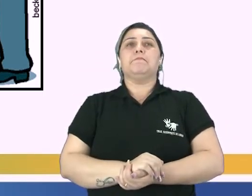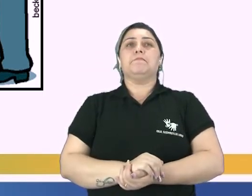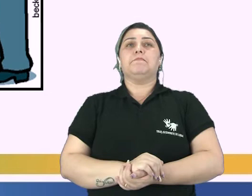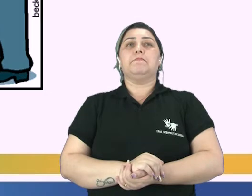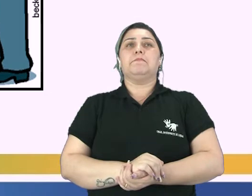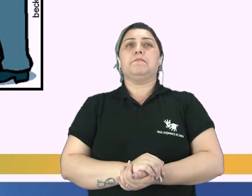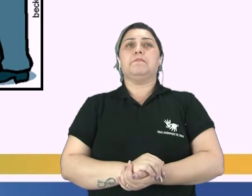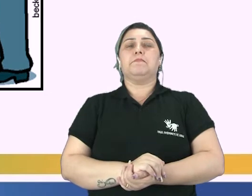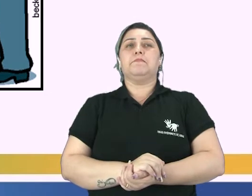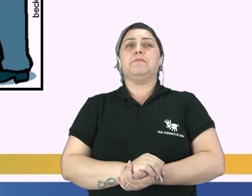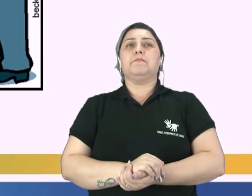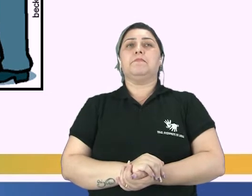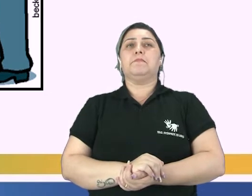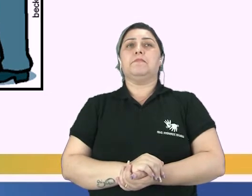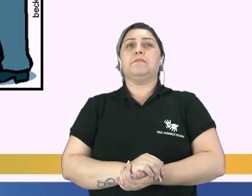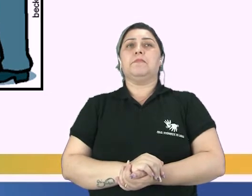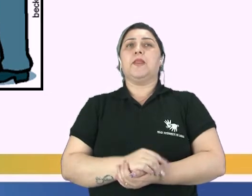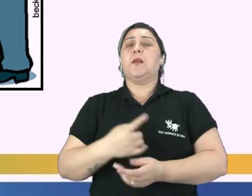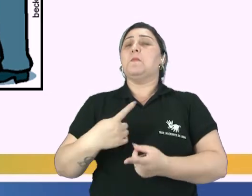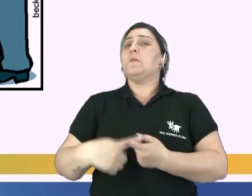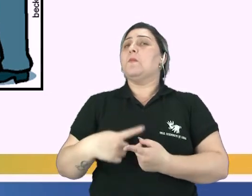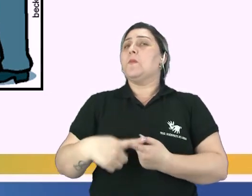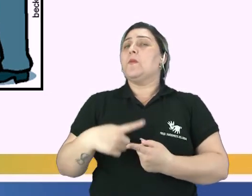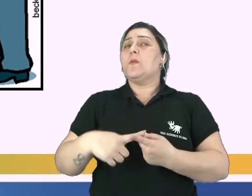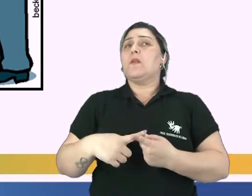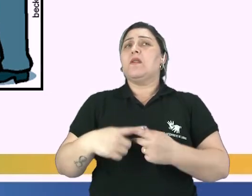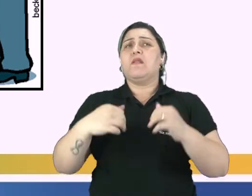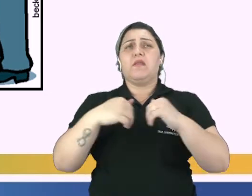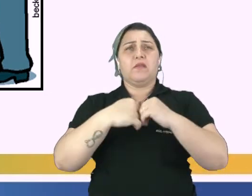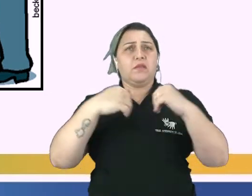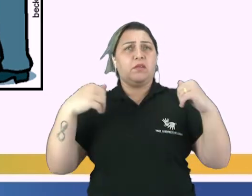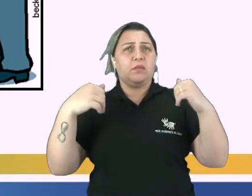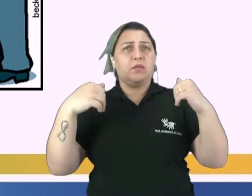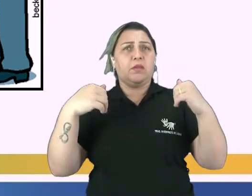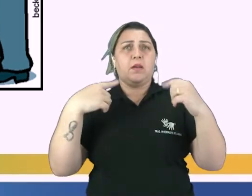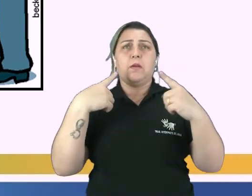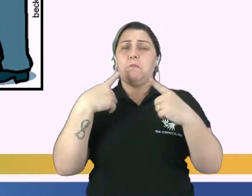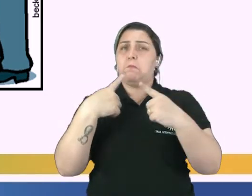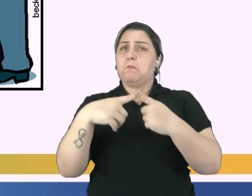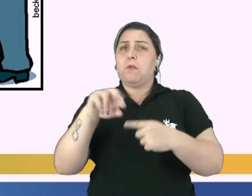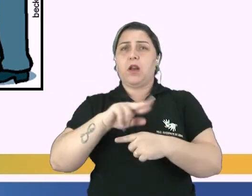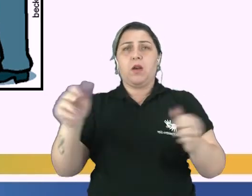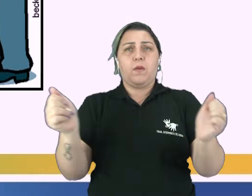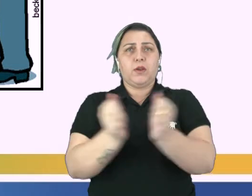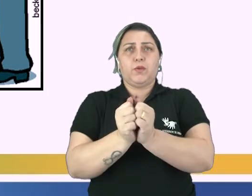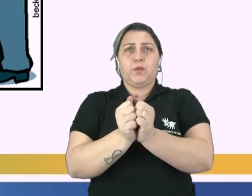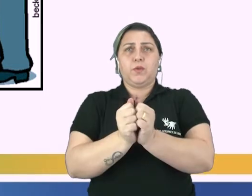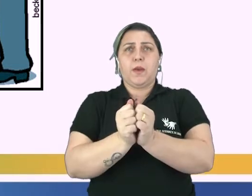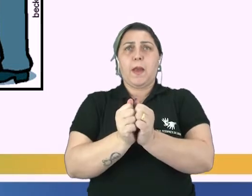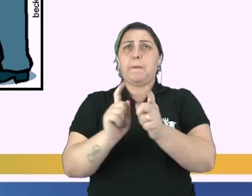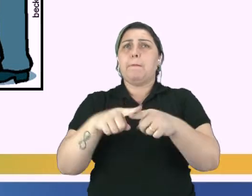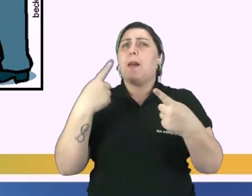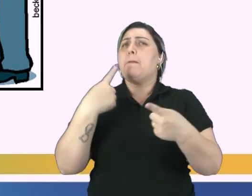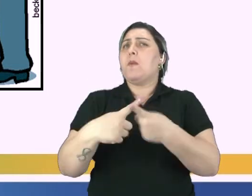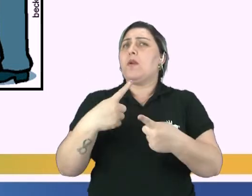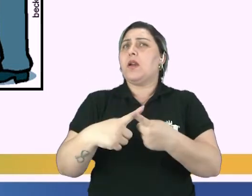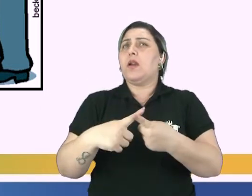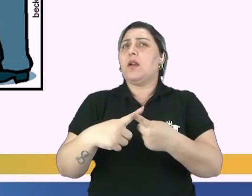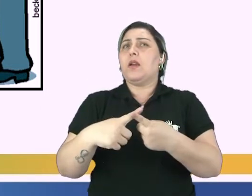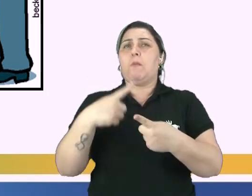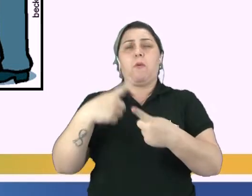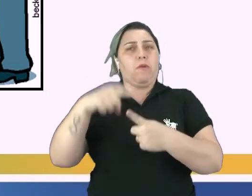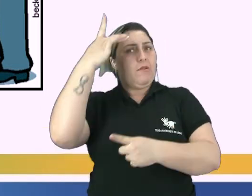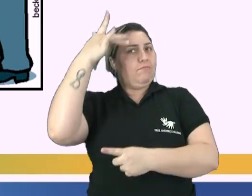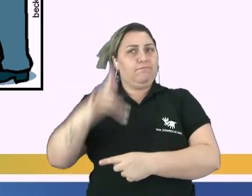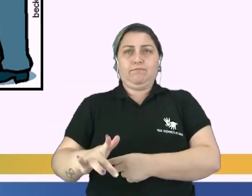só, o Armandinho pergunta: por que é separado? Porque não é junto. Mas por quê? O porquê eu